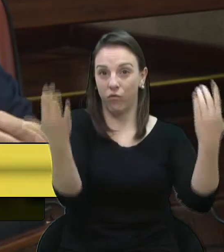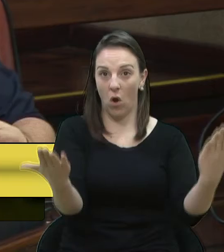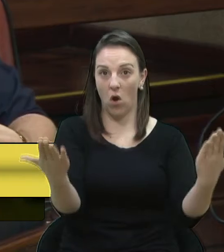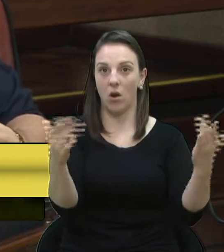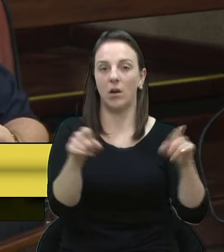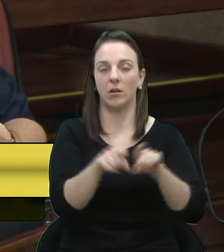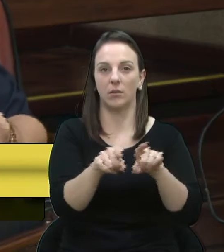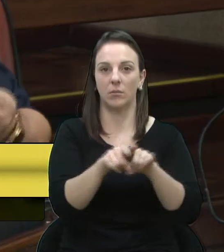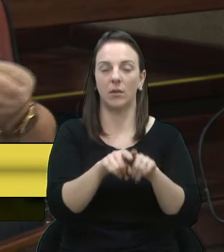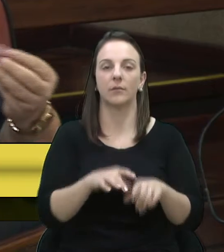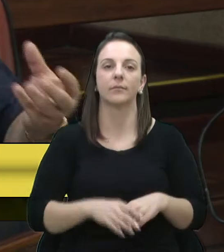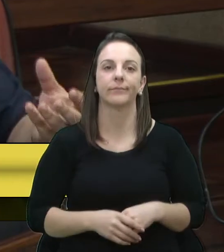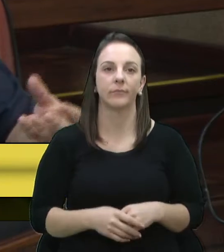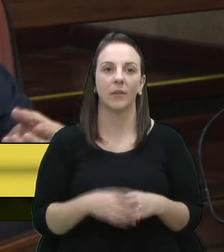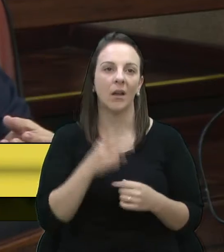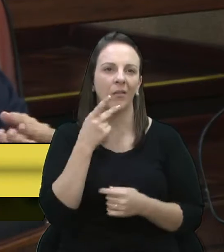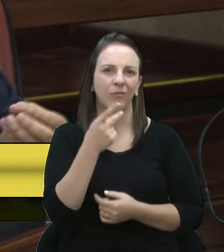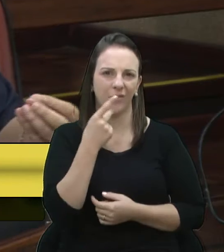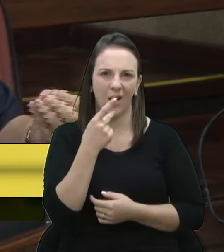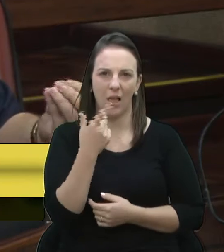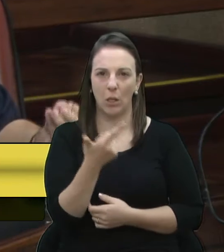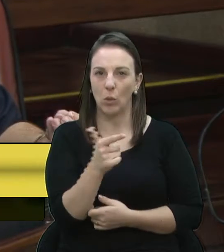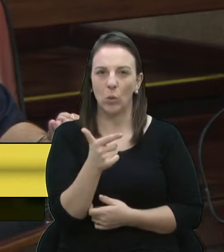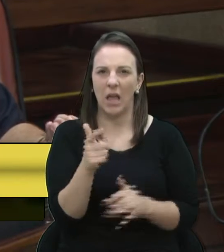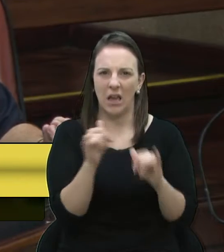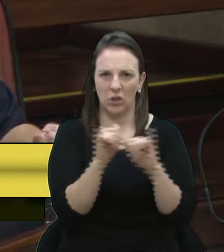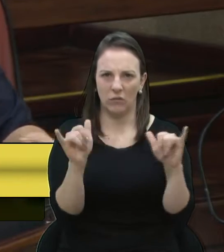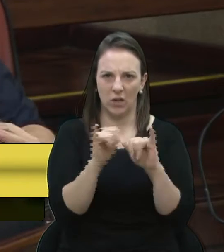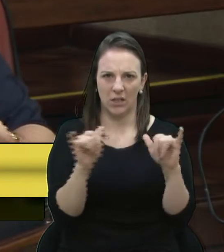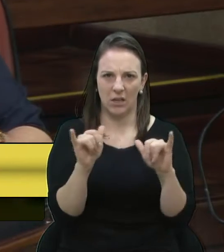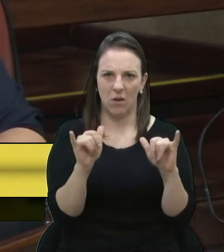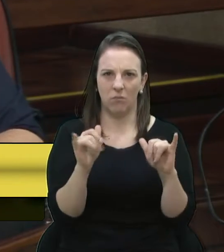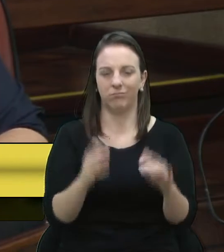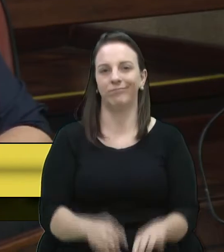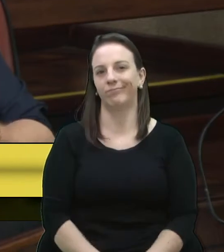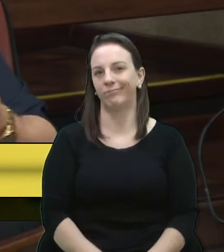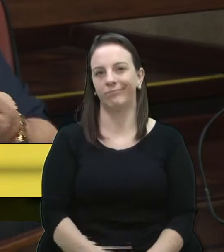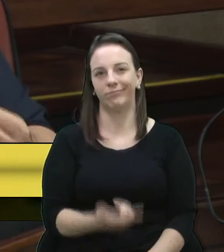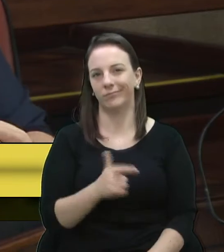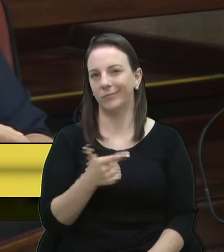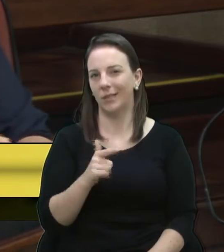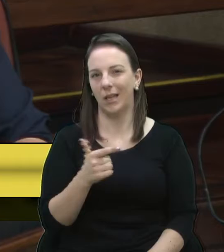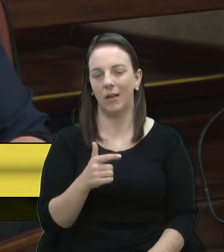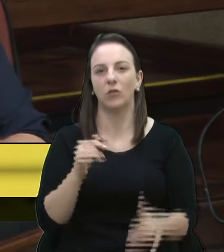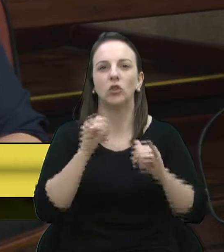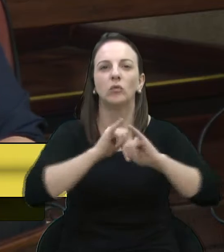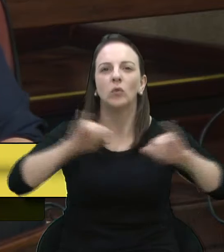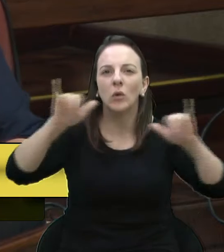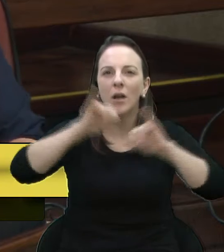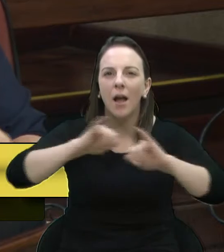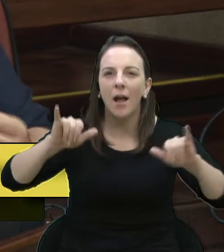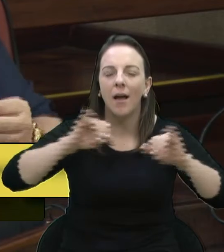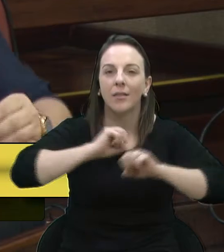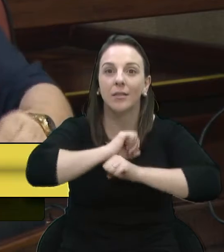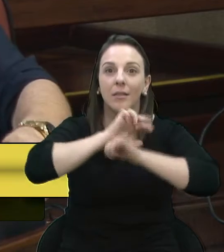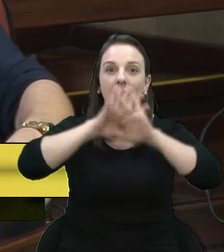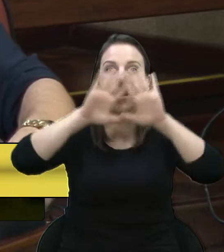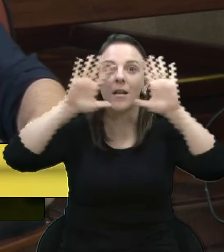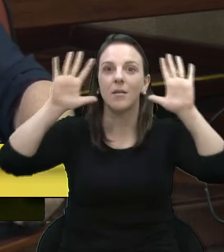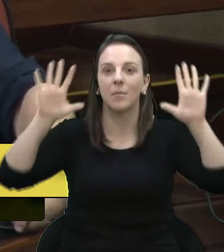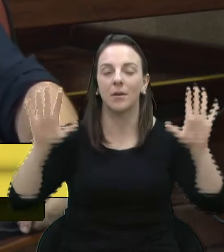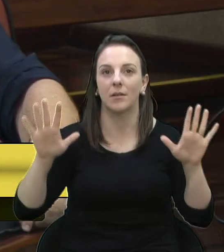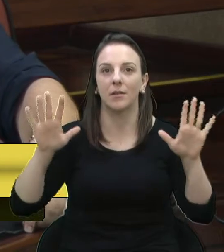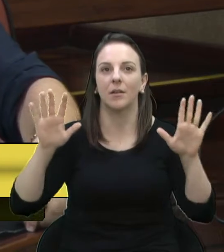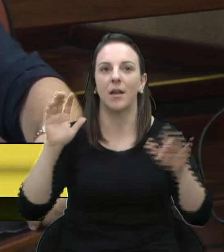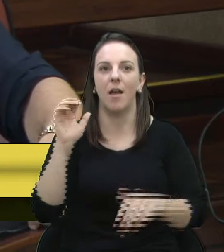Então, dizer que não houve divulgação não existe. Foi divulgado, foi transparente. O nosso secretário